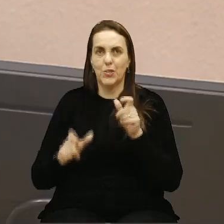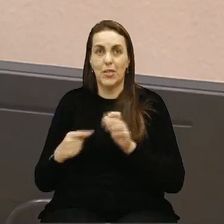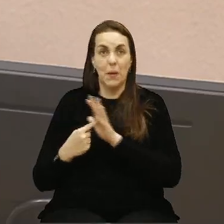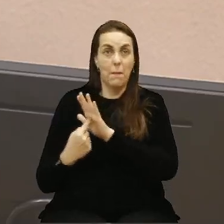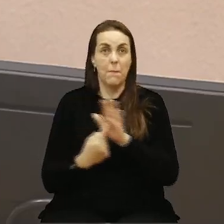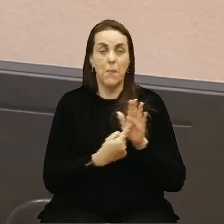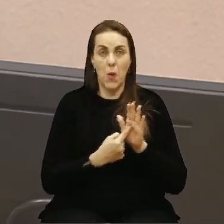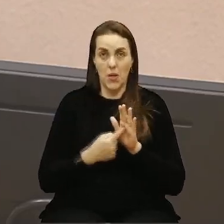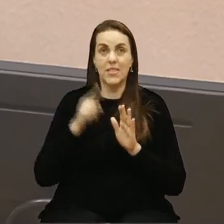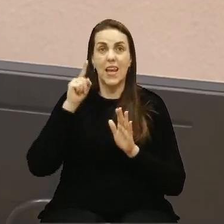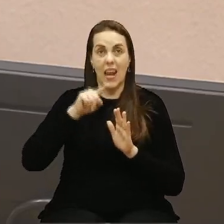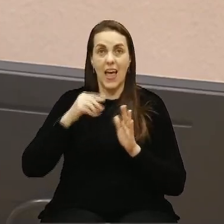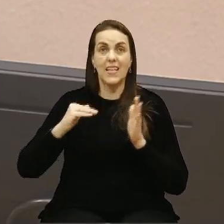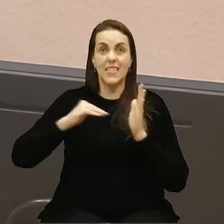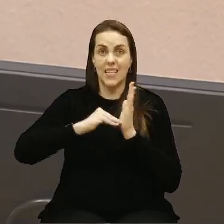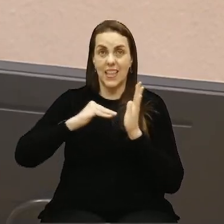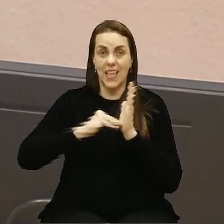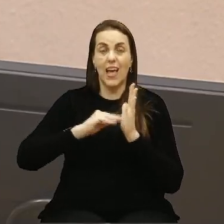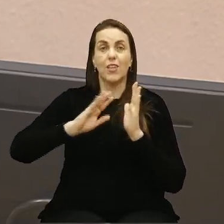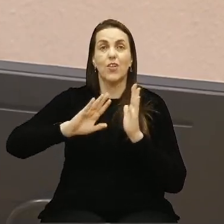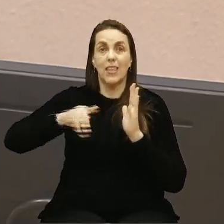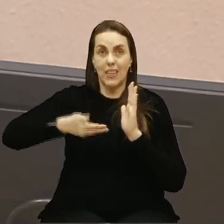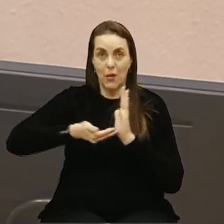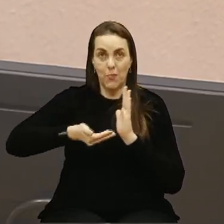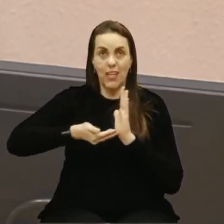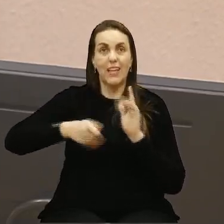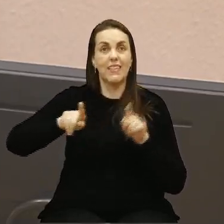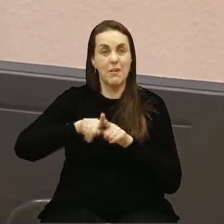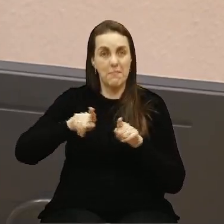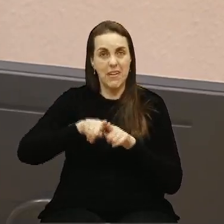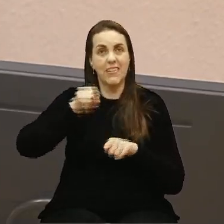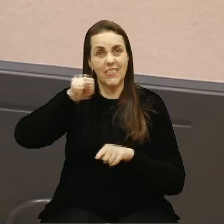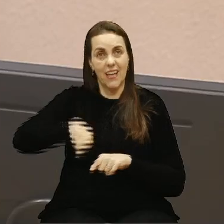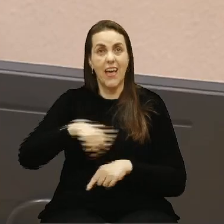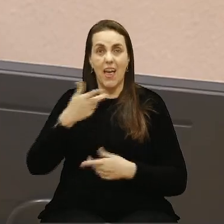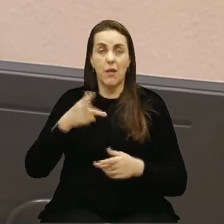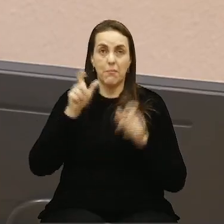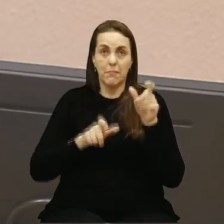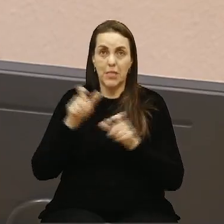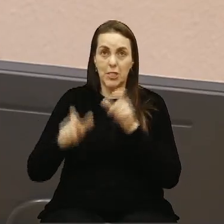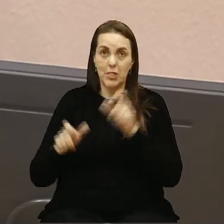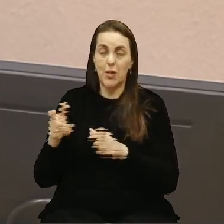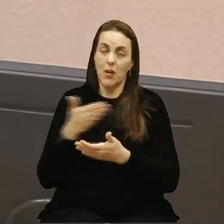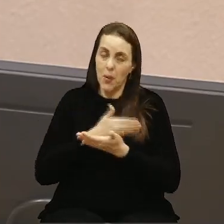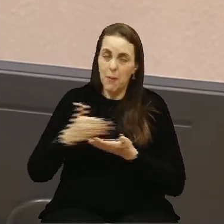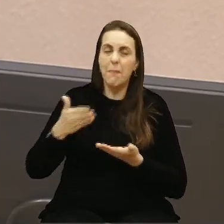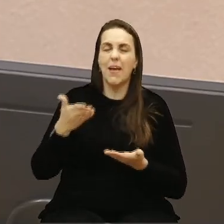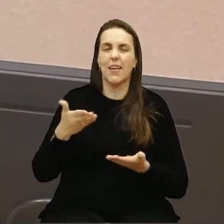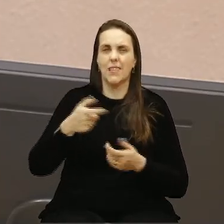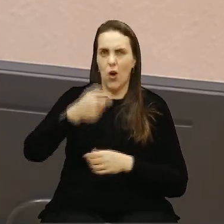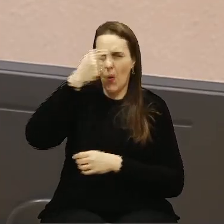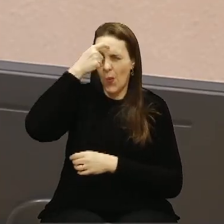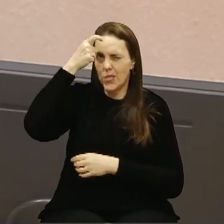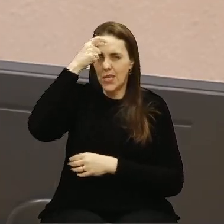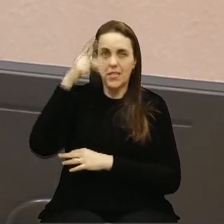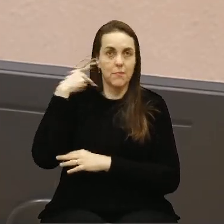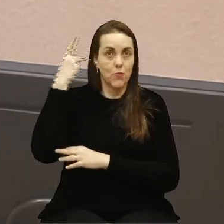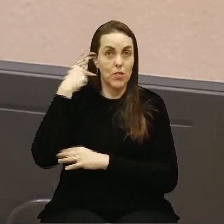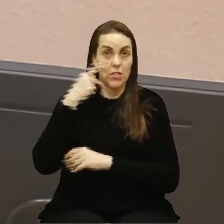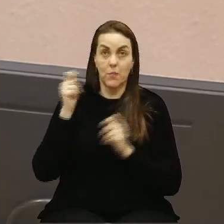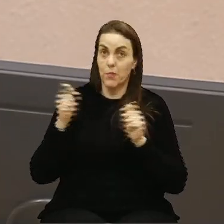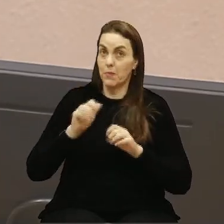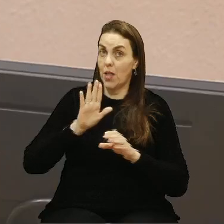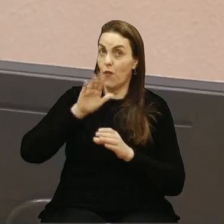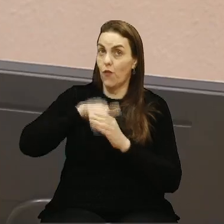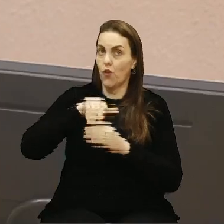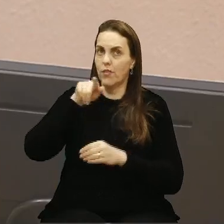no Senado, quem está na Câmara dos Deputados. Nós precisamos fazer com que as pessoas comecem, a ter mais consciência política para poder votar